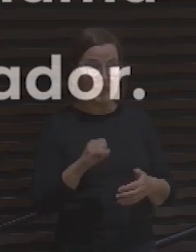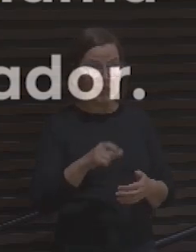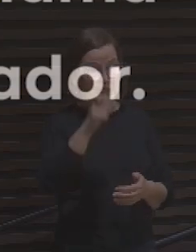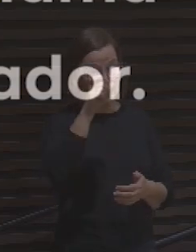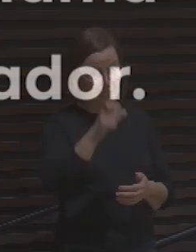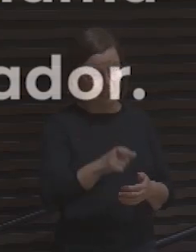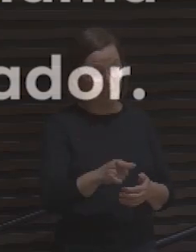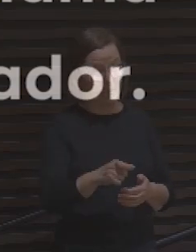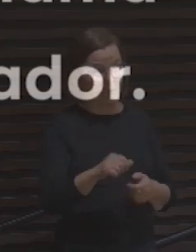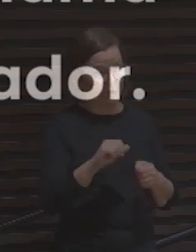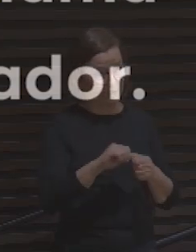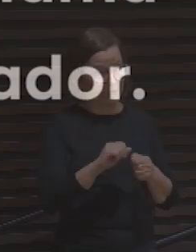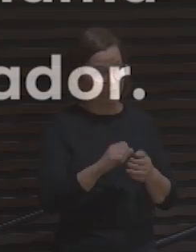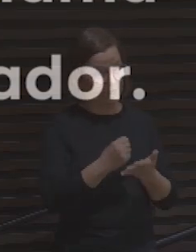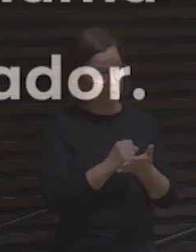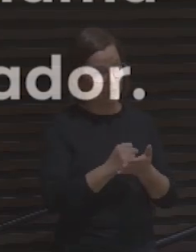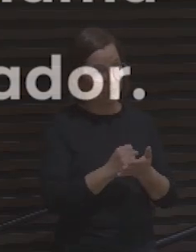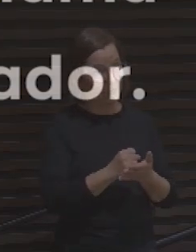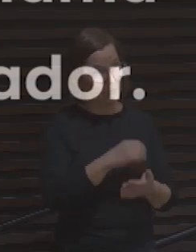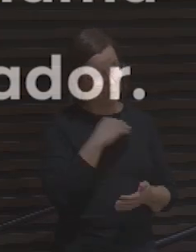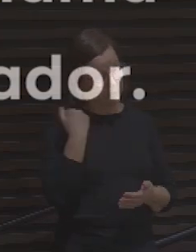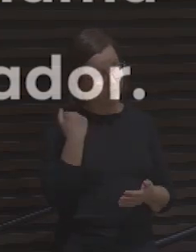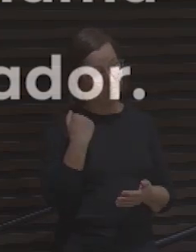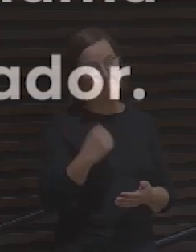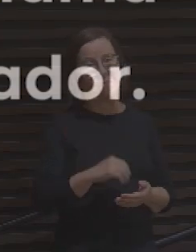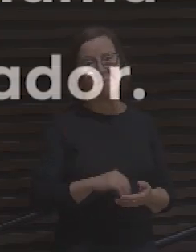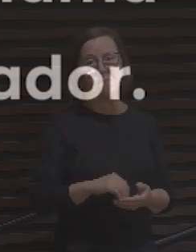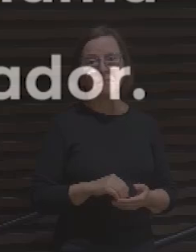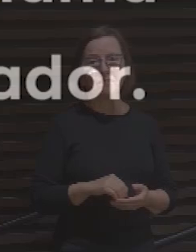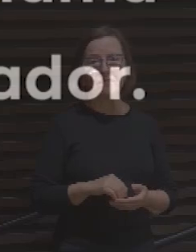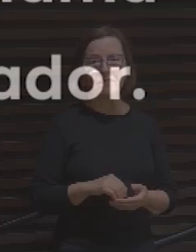mortos. Visto que, de maneira